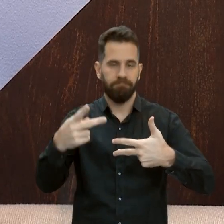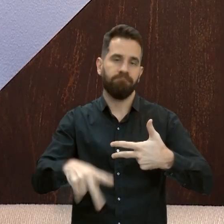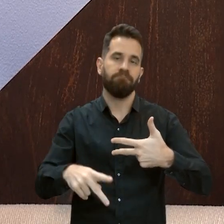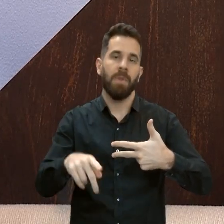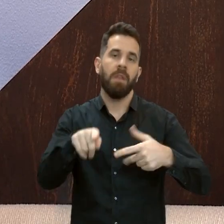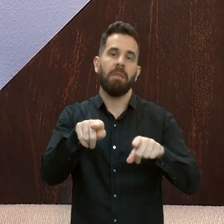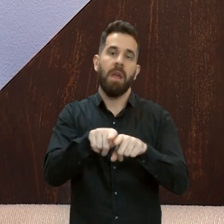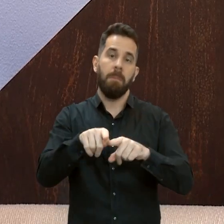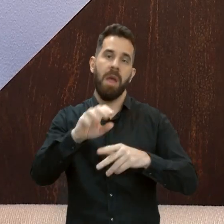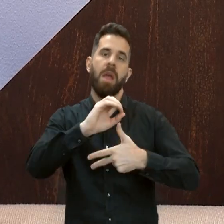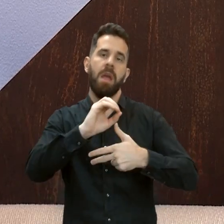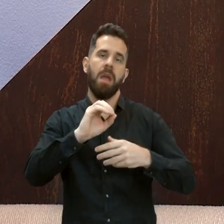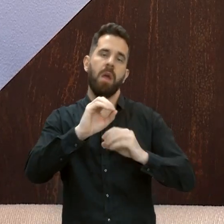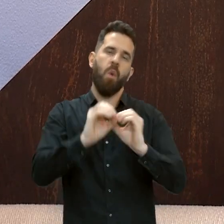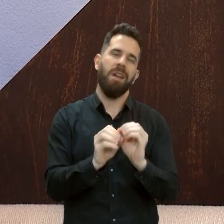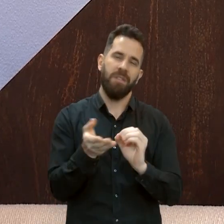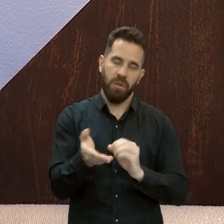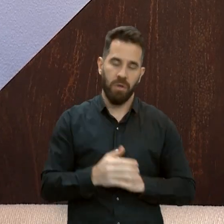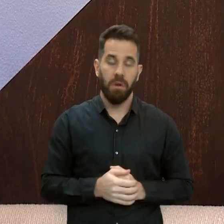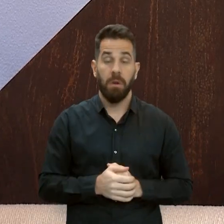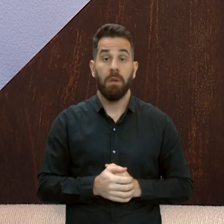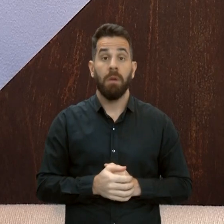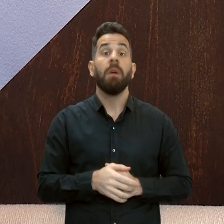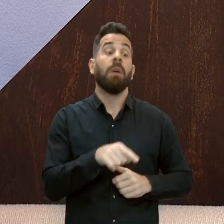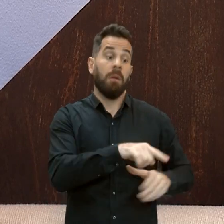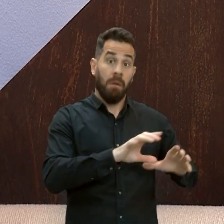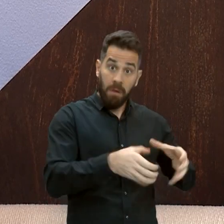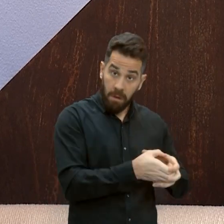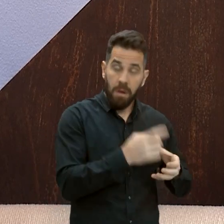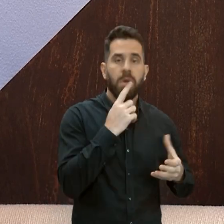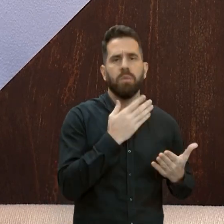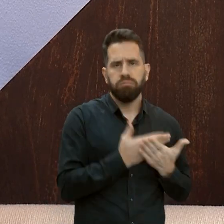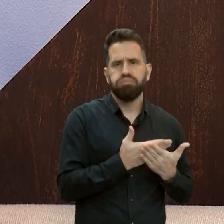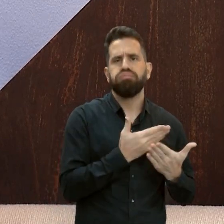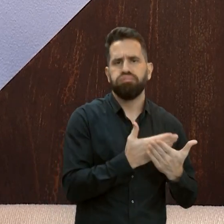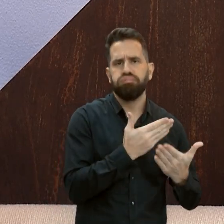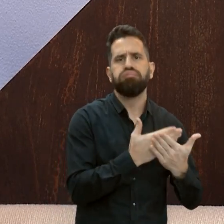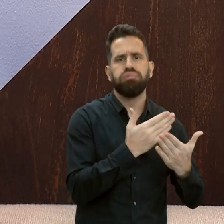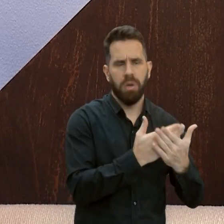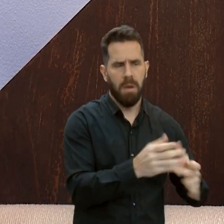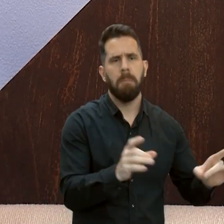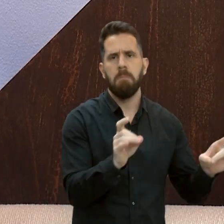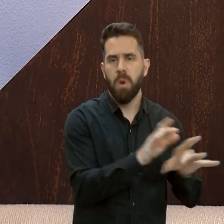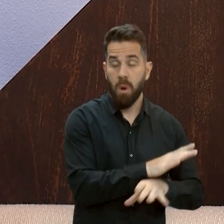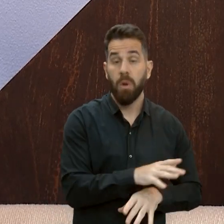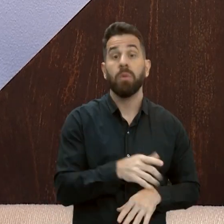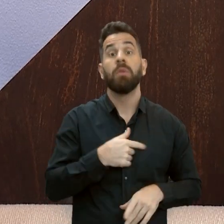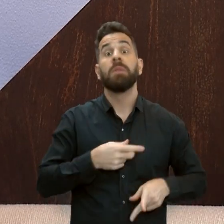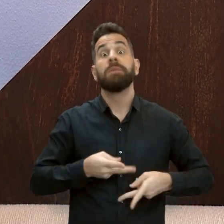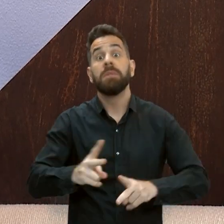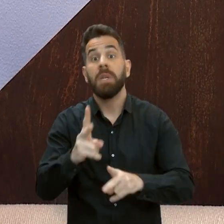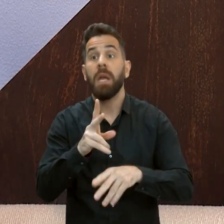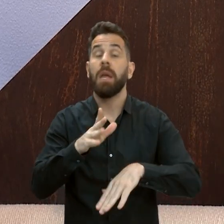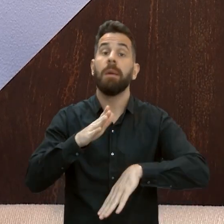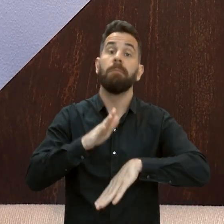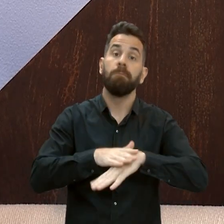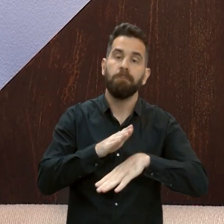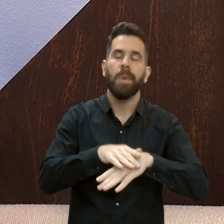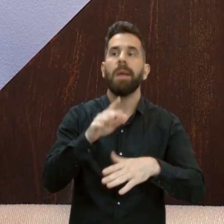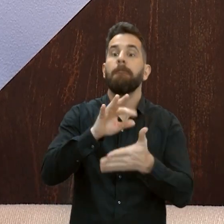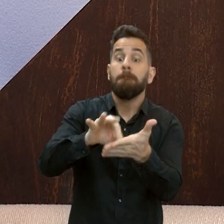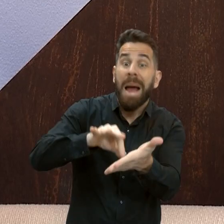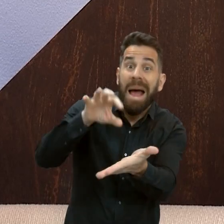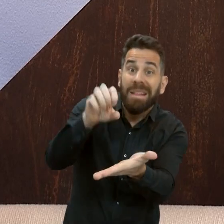demanda, é feita essa capacitação. Durante as matrículas, né, todas as chamadas,